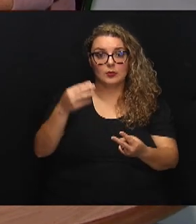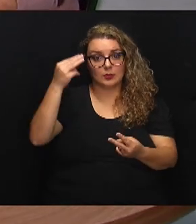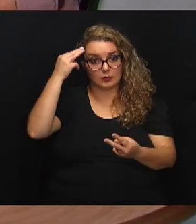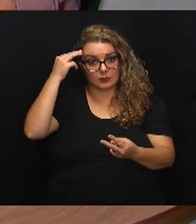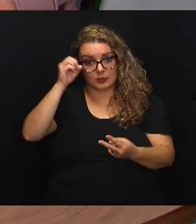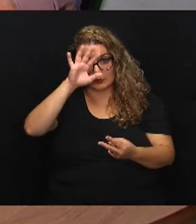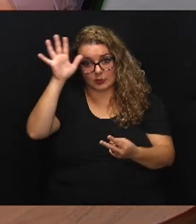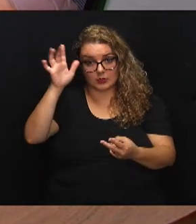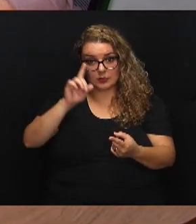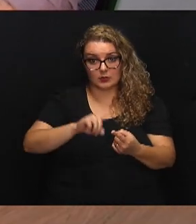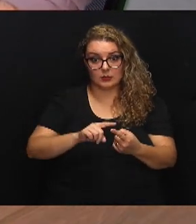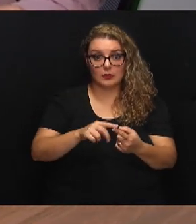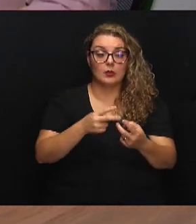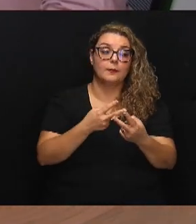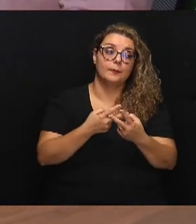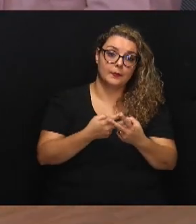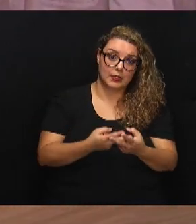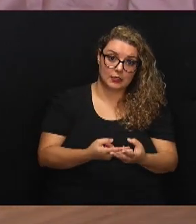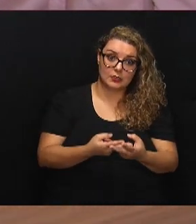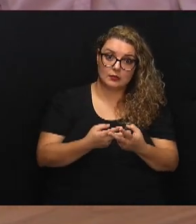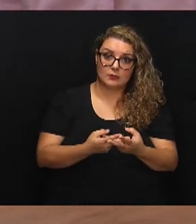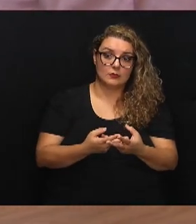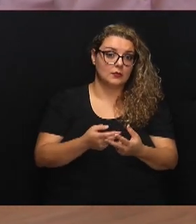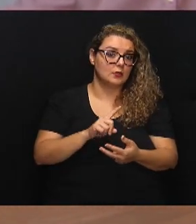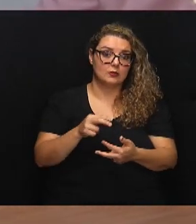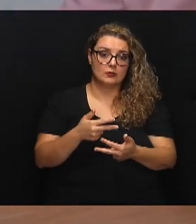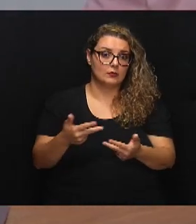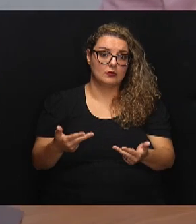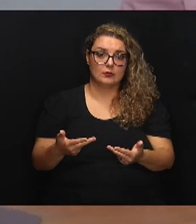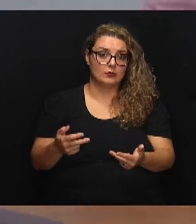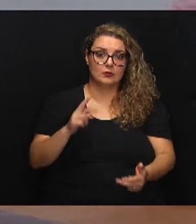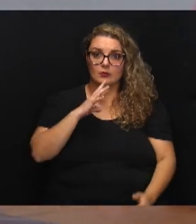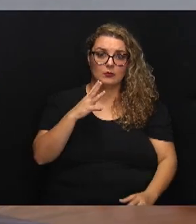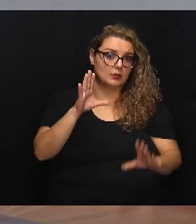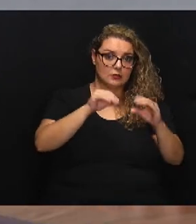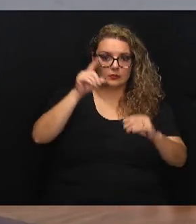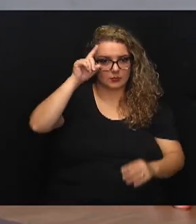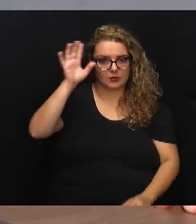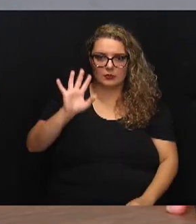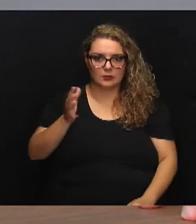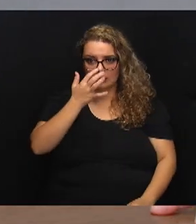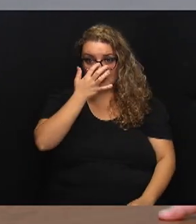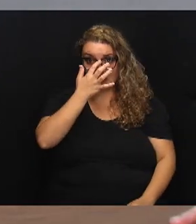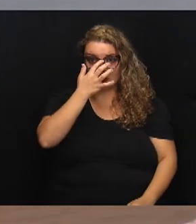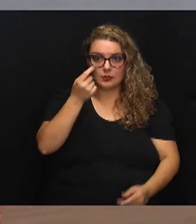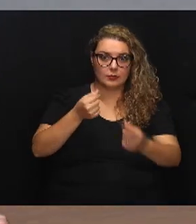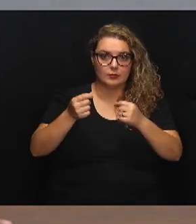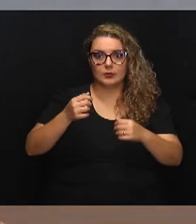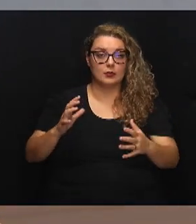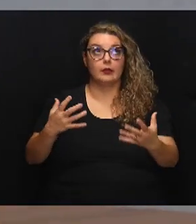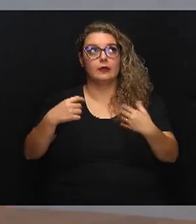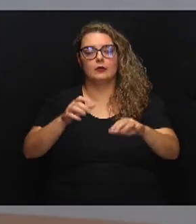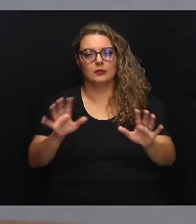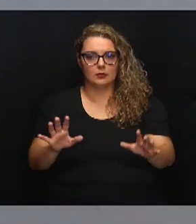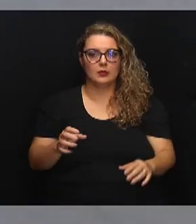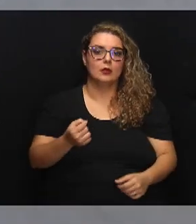ter paciência, porque não é uma coisa que você vai resolver de uma hora para outra, né? O dinheiro não cai do céu. Você está negativado é porque aconteceu alguma